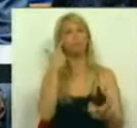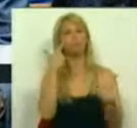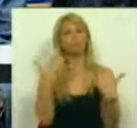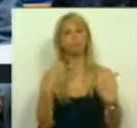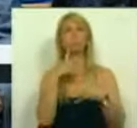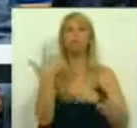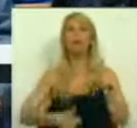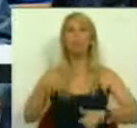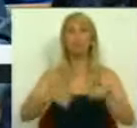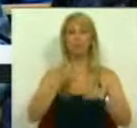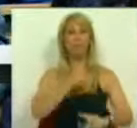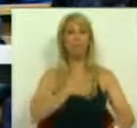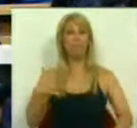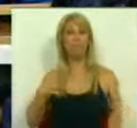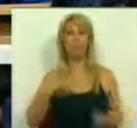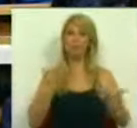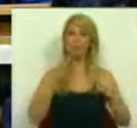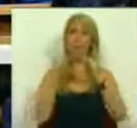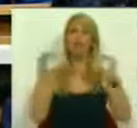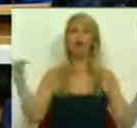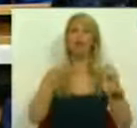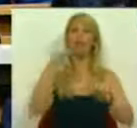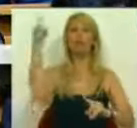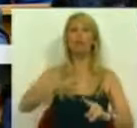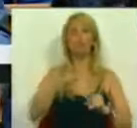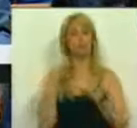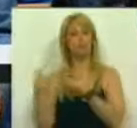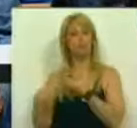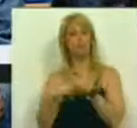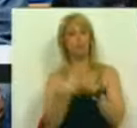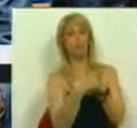das nossas empresas e devemos ter um nível de exigência com os nossos